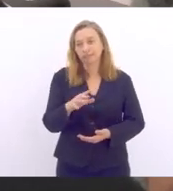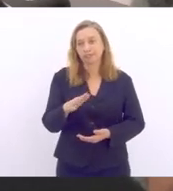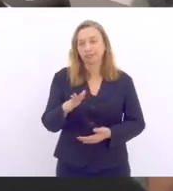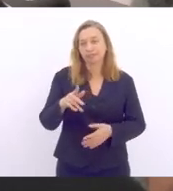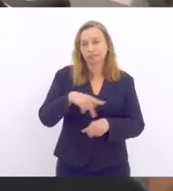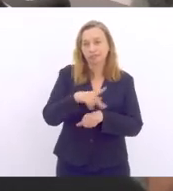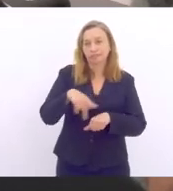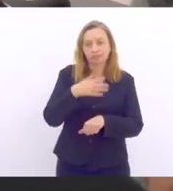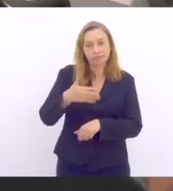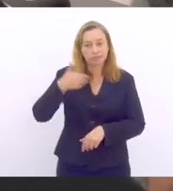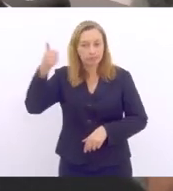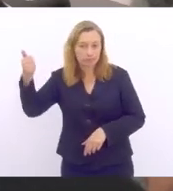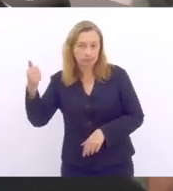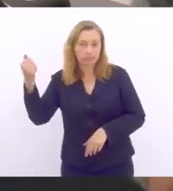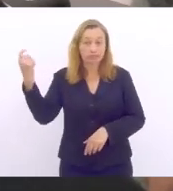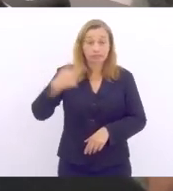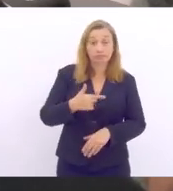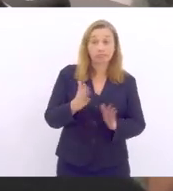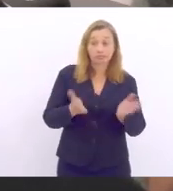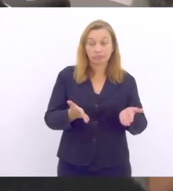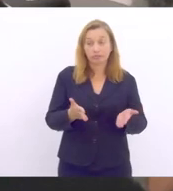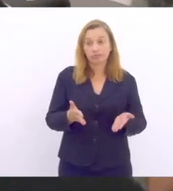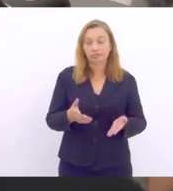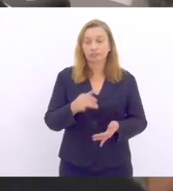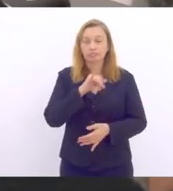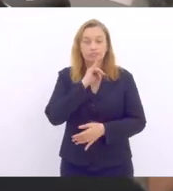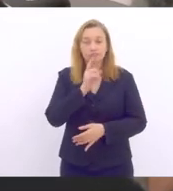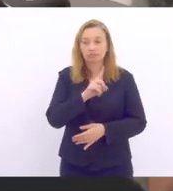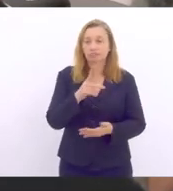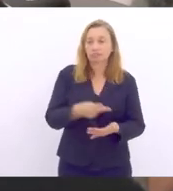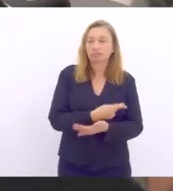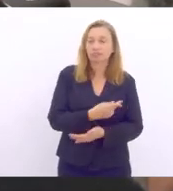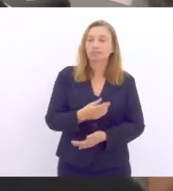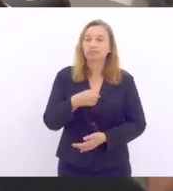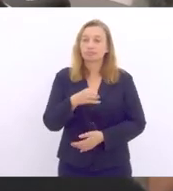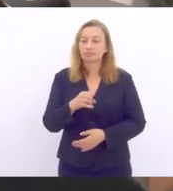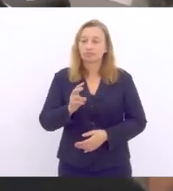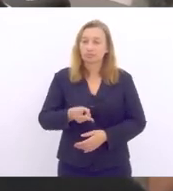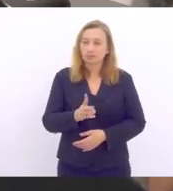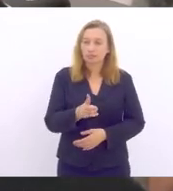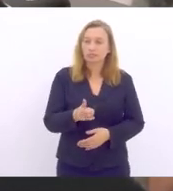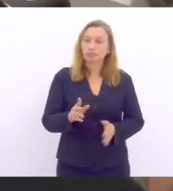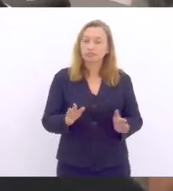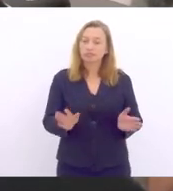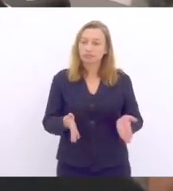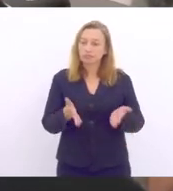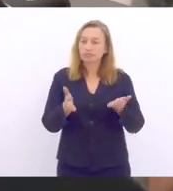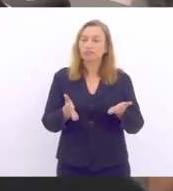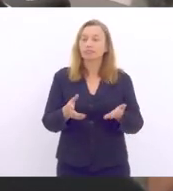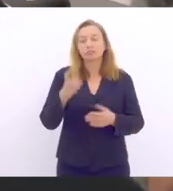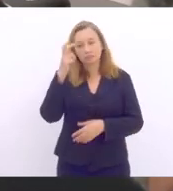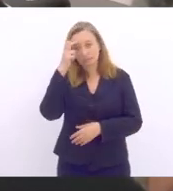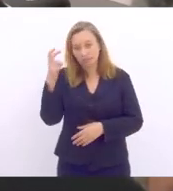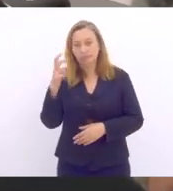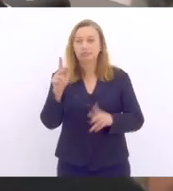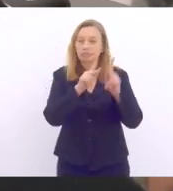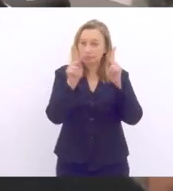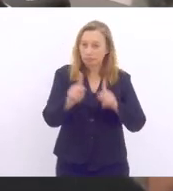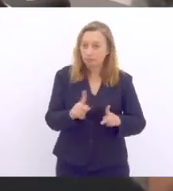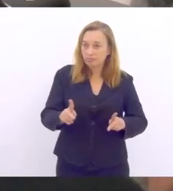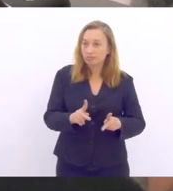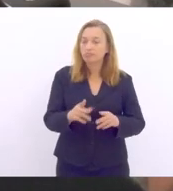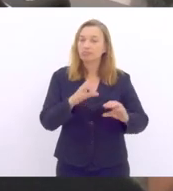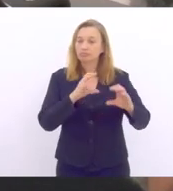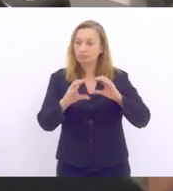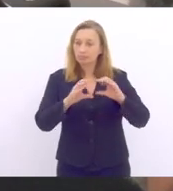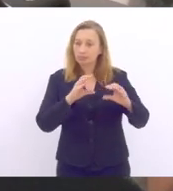gente está hoje, infelizmente não é o que acontece. Então, a posição da Defensoria é sempre de estimular uma cultura de paz, de mediação,